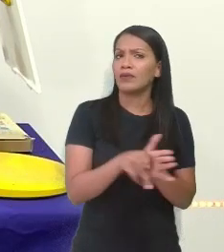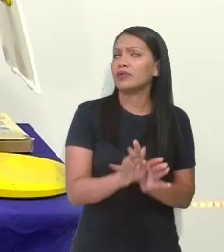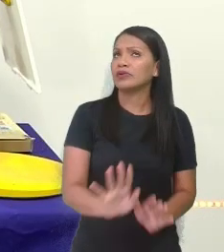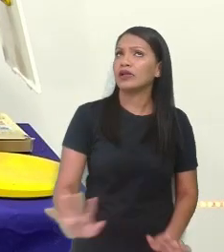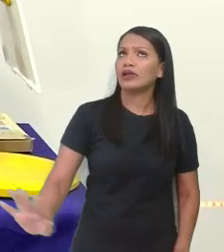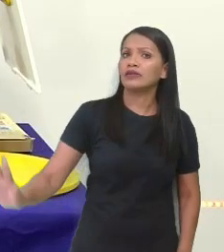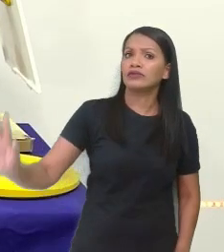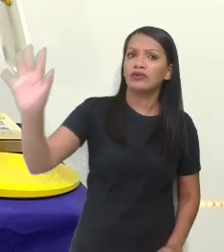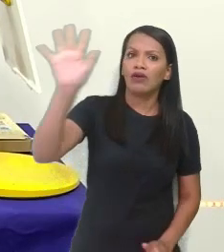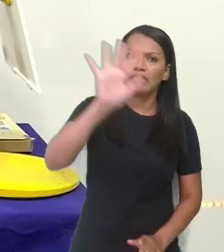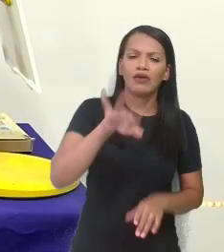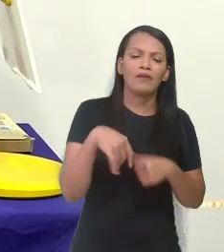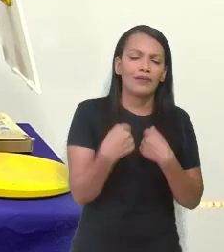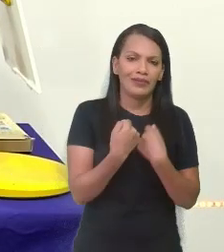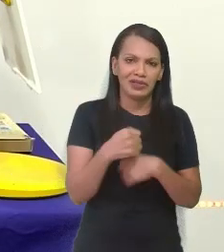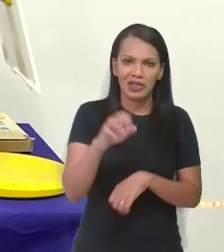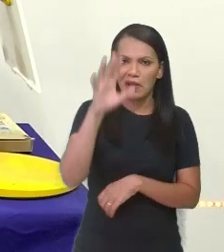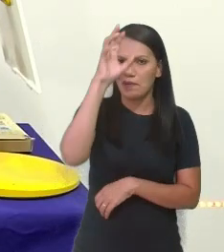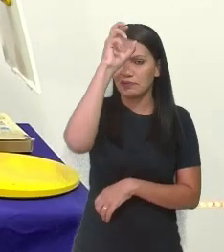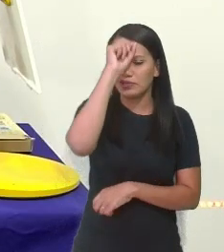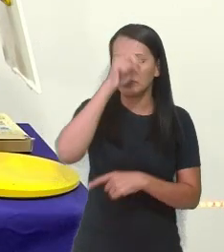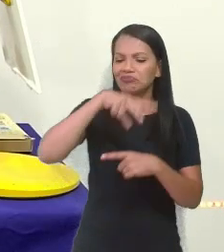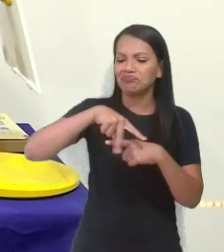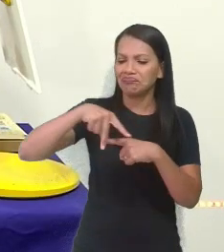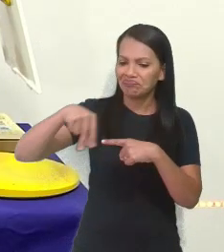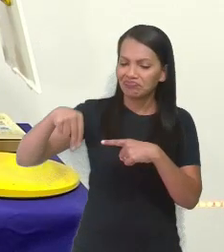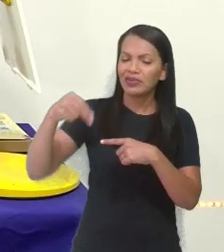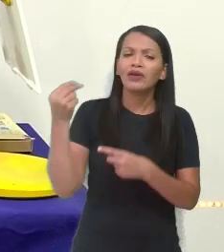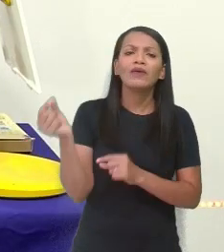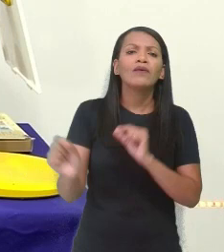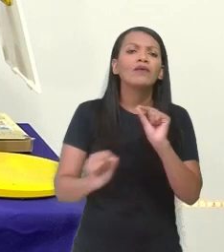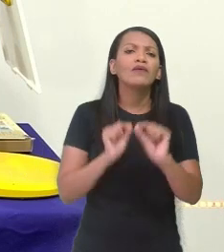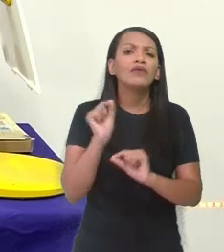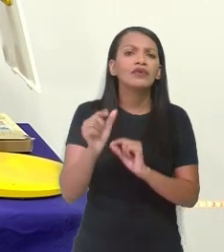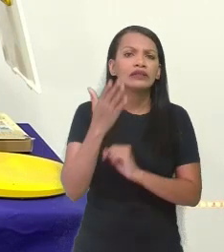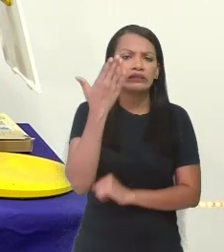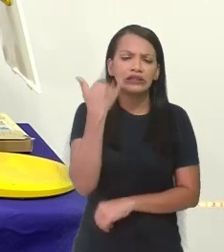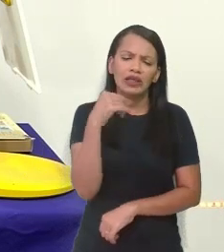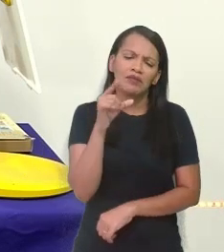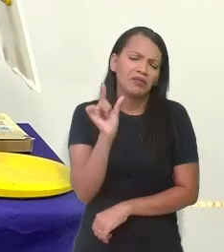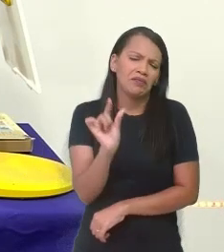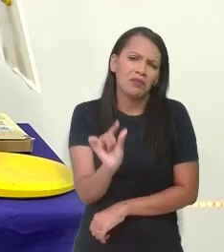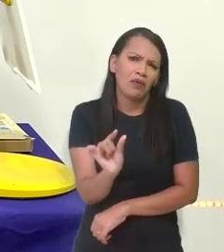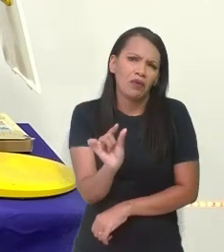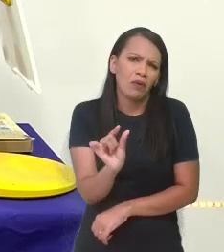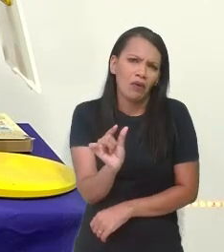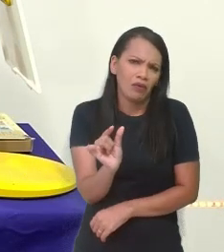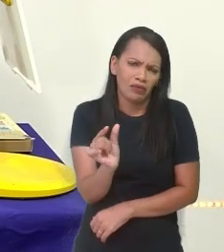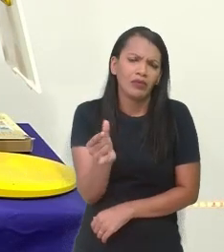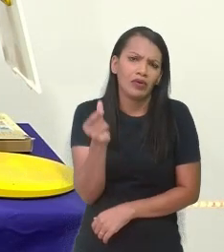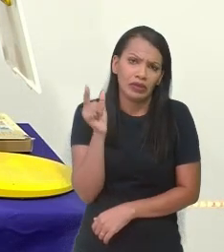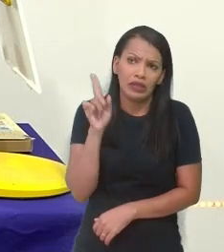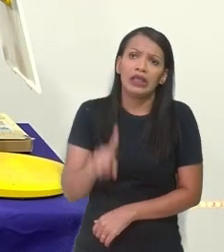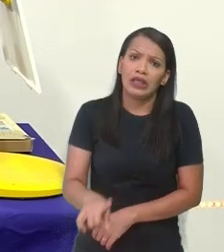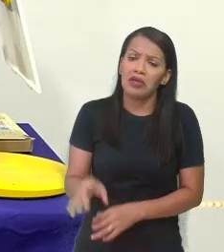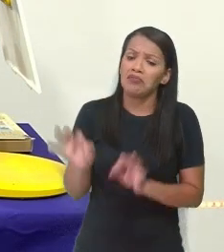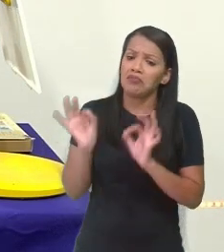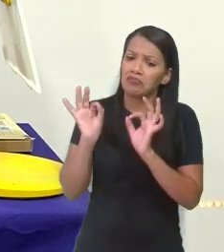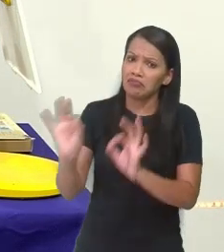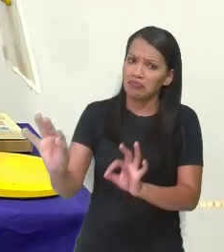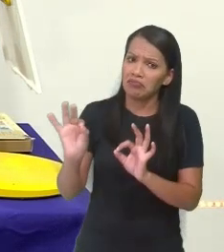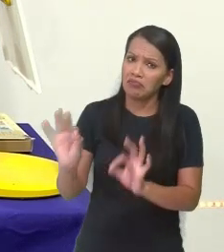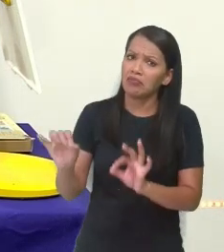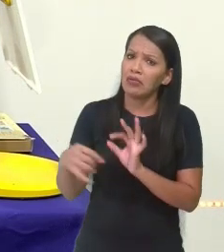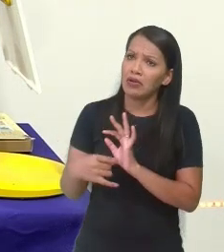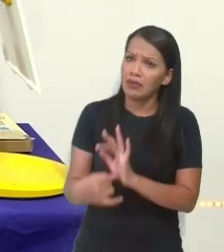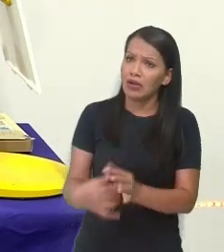muito sobre o cordel. O que a gente sabe sobre o cordel é muito pouco para a riqueza que ele expressa.